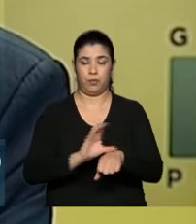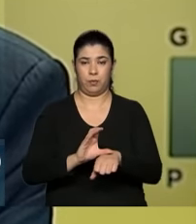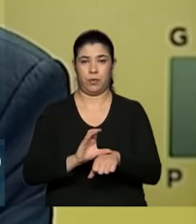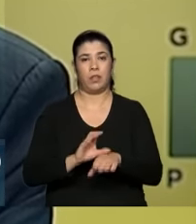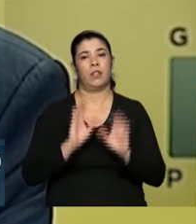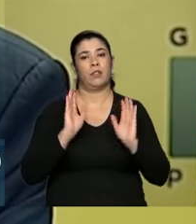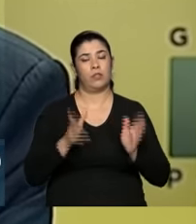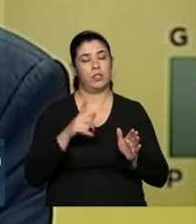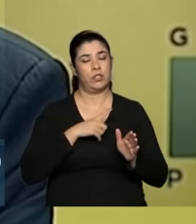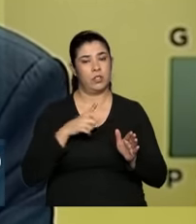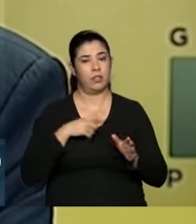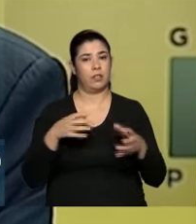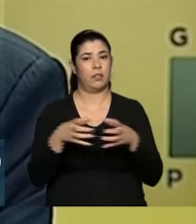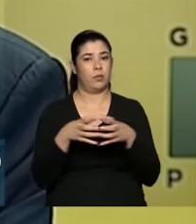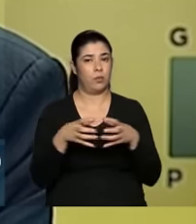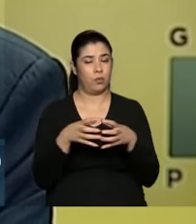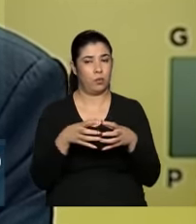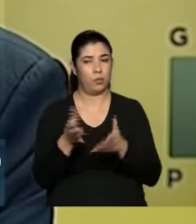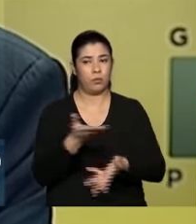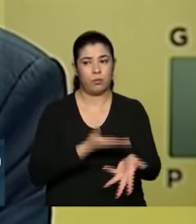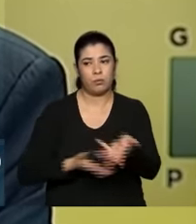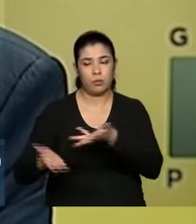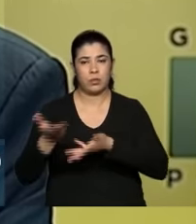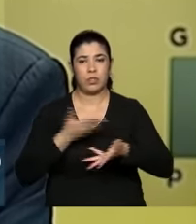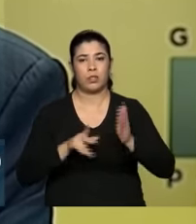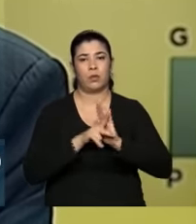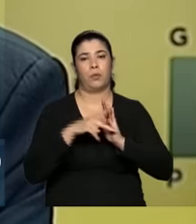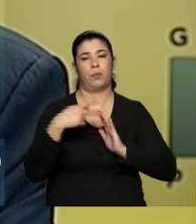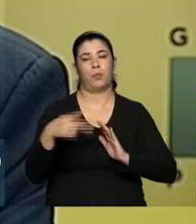residências já estejam formadas, já estejam